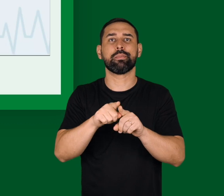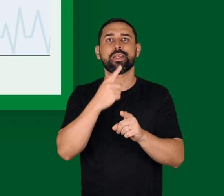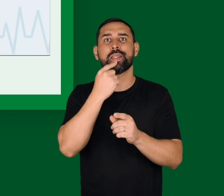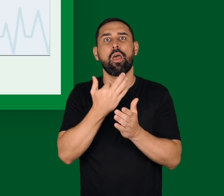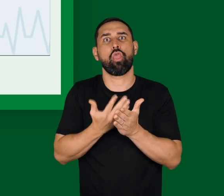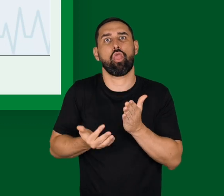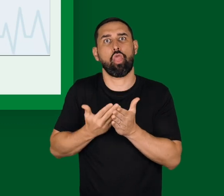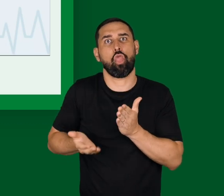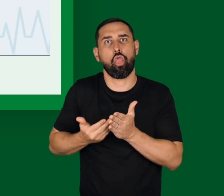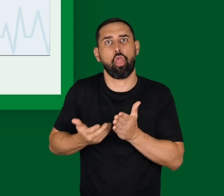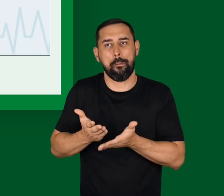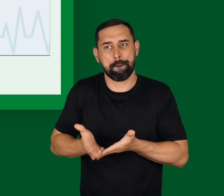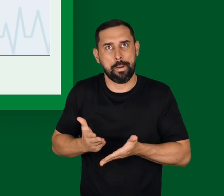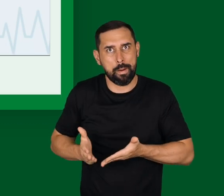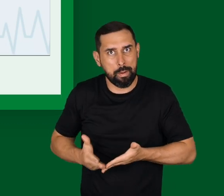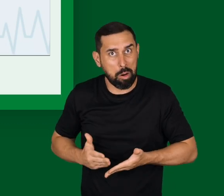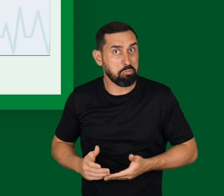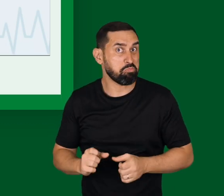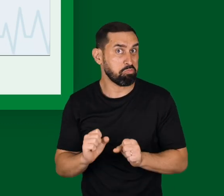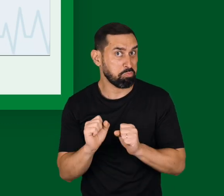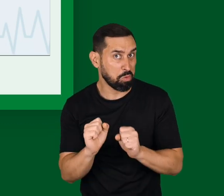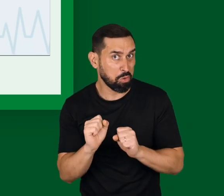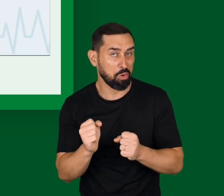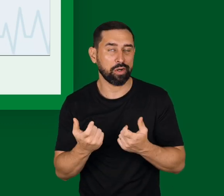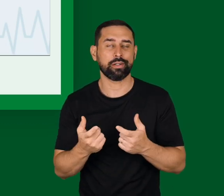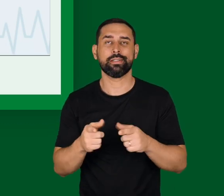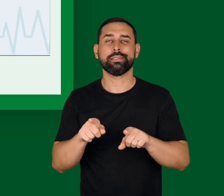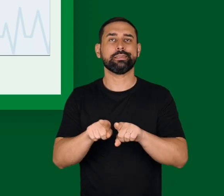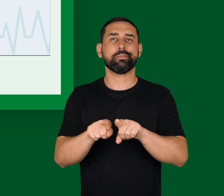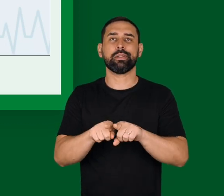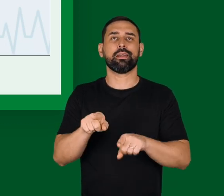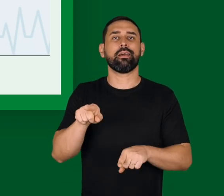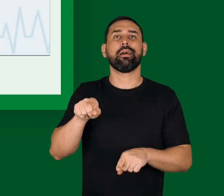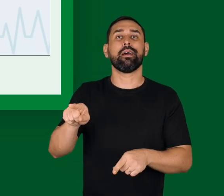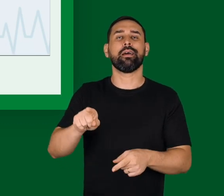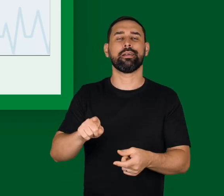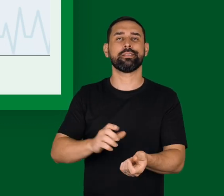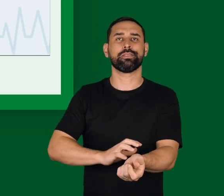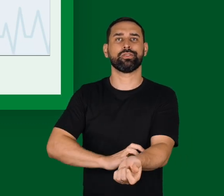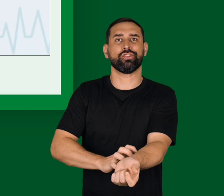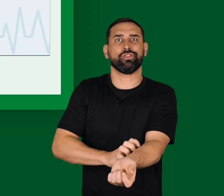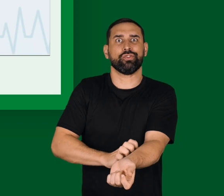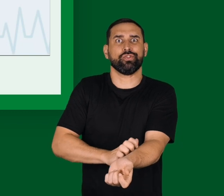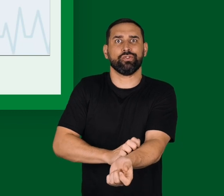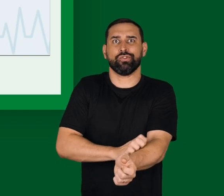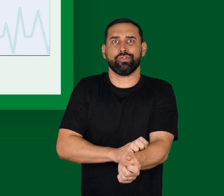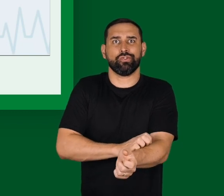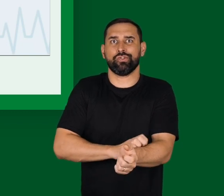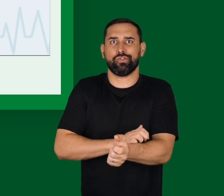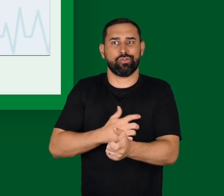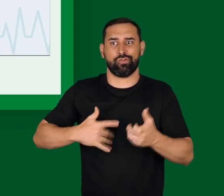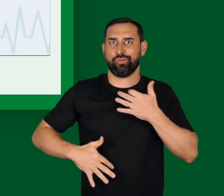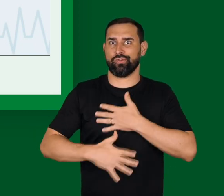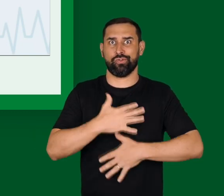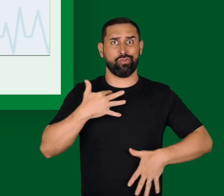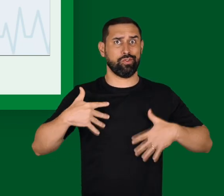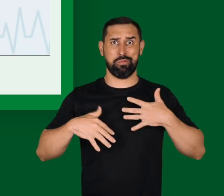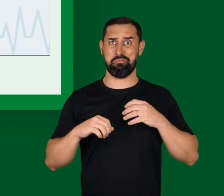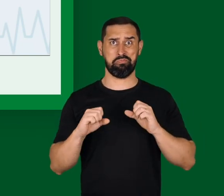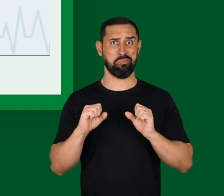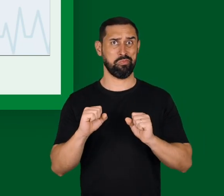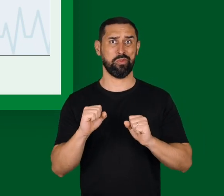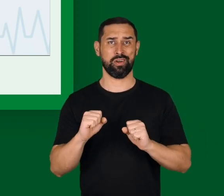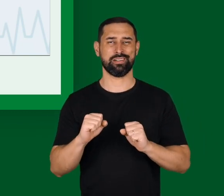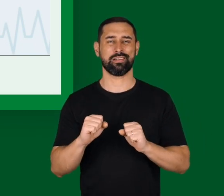né, e que levam a exsanguíneo, né, exsanguinação, a perda súbita do volume cardíaco, ou reações que